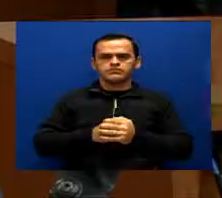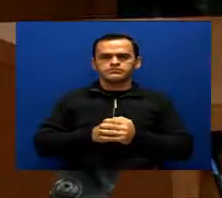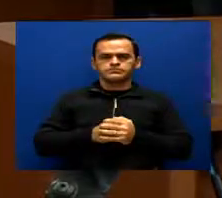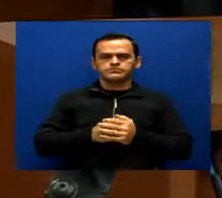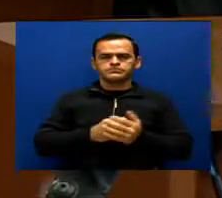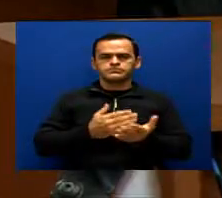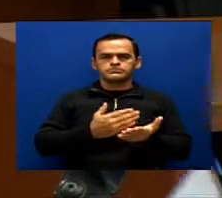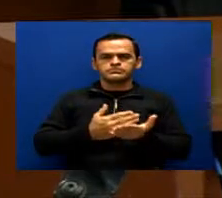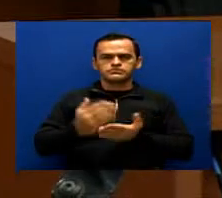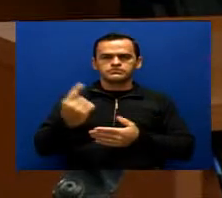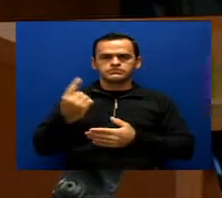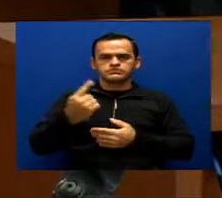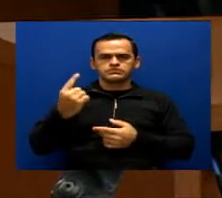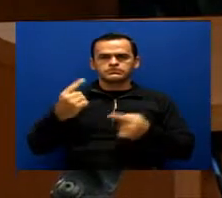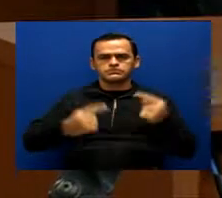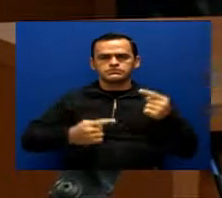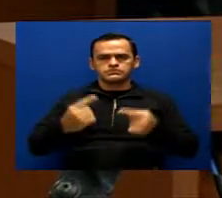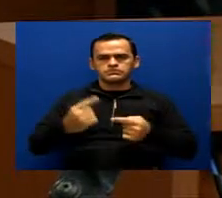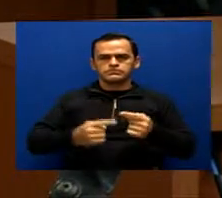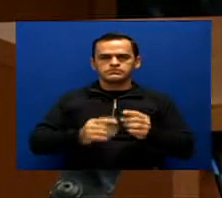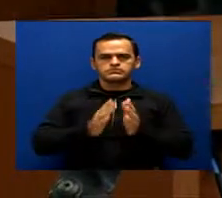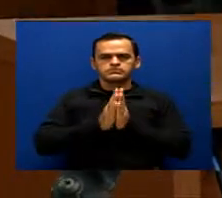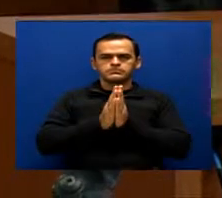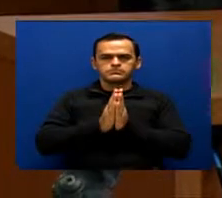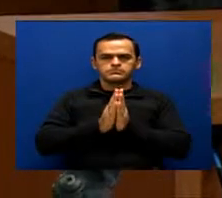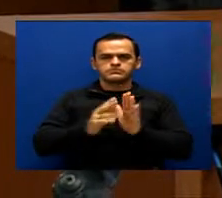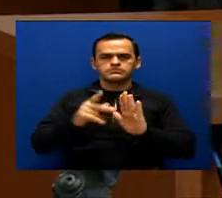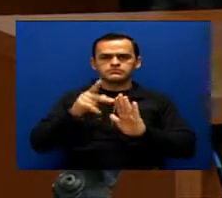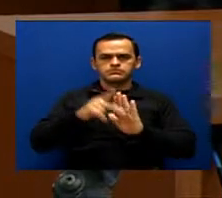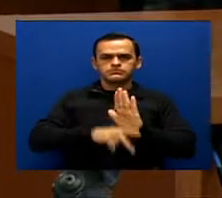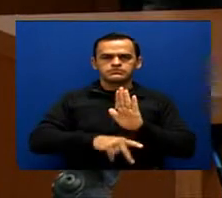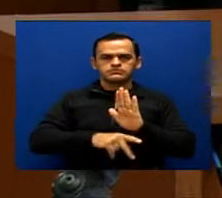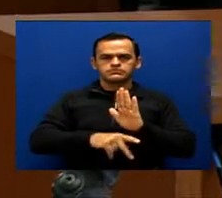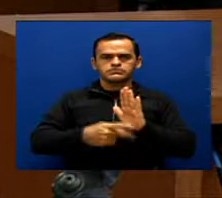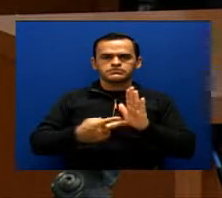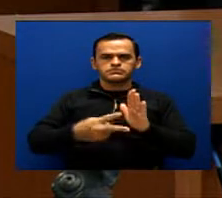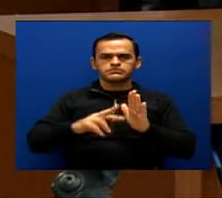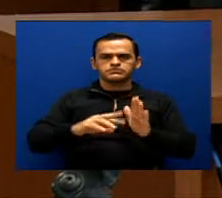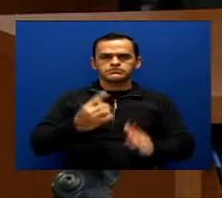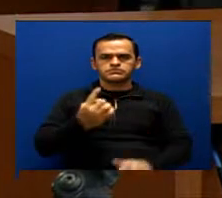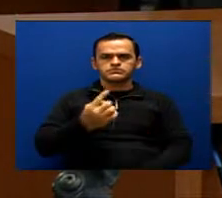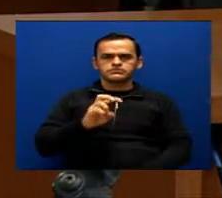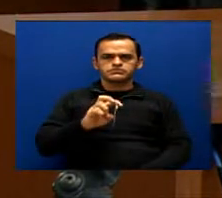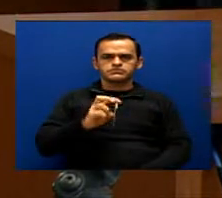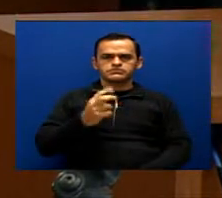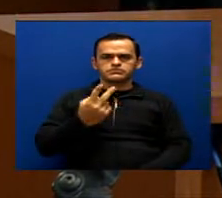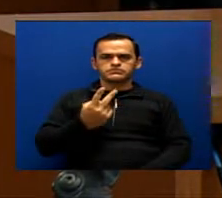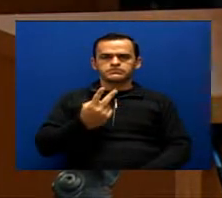entrarmos em primeira discussão, pediria antecipação do projeto 152 do